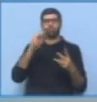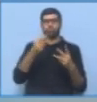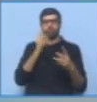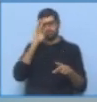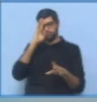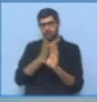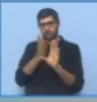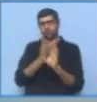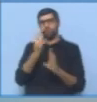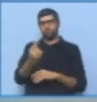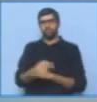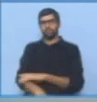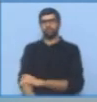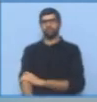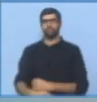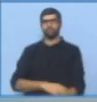psicóloga.